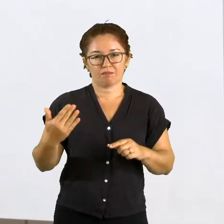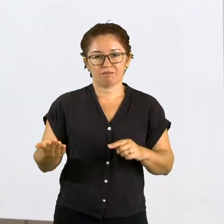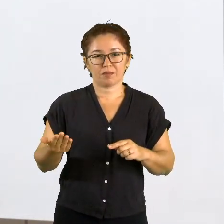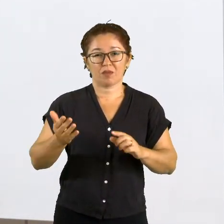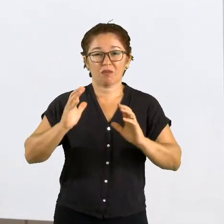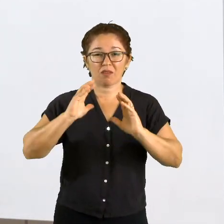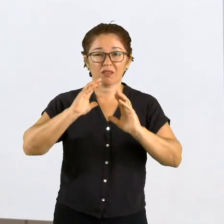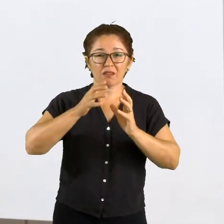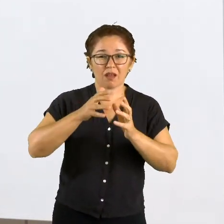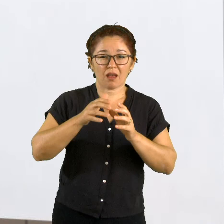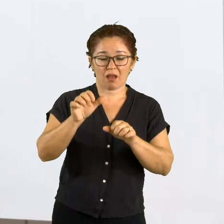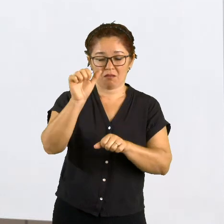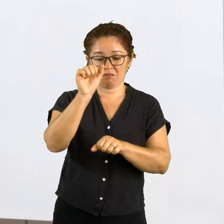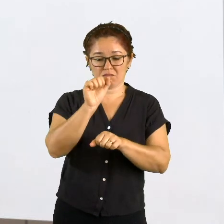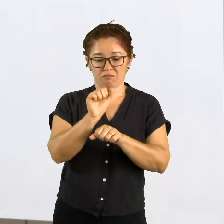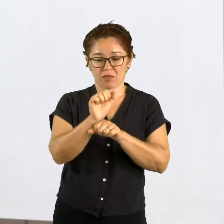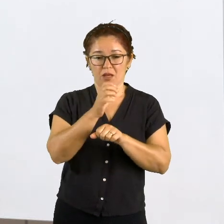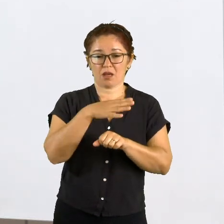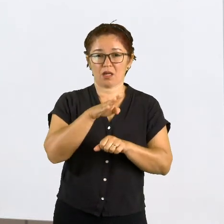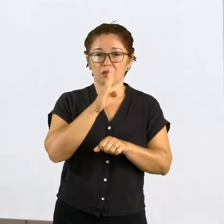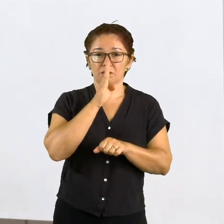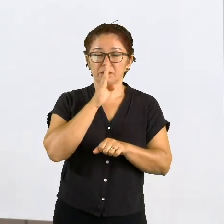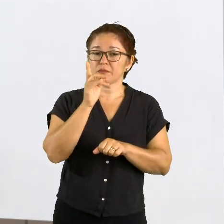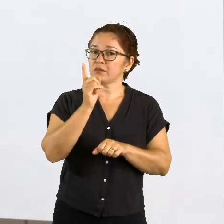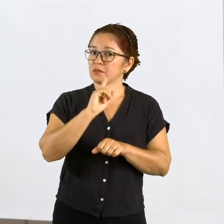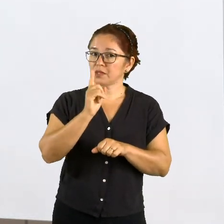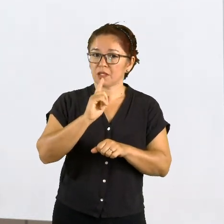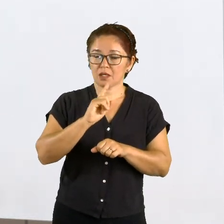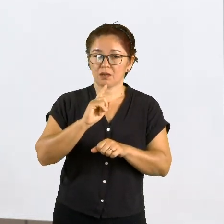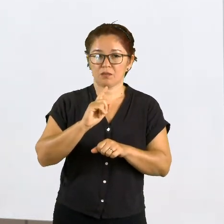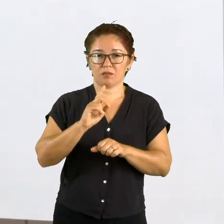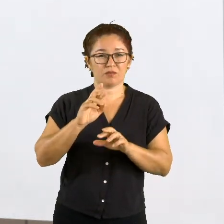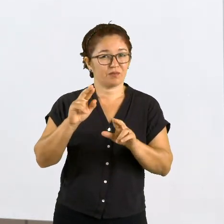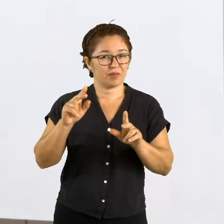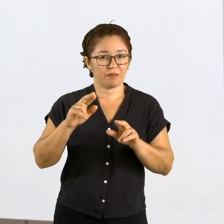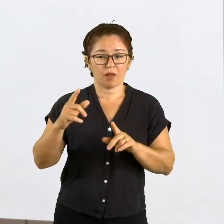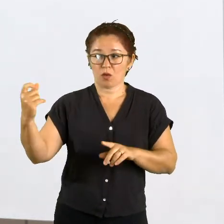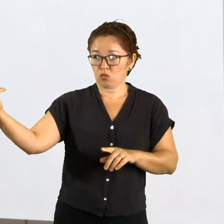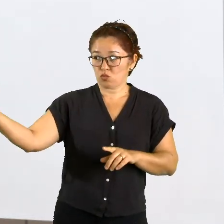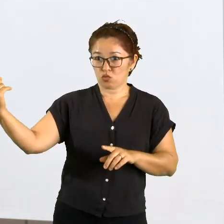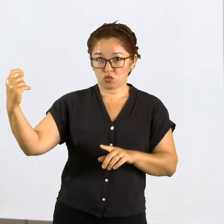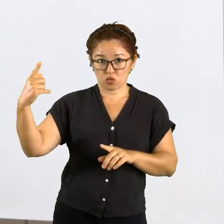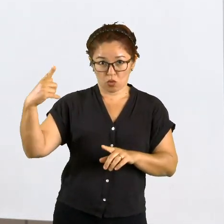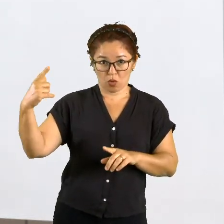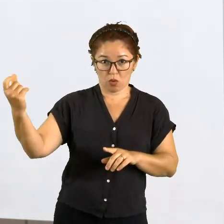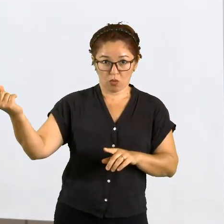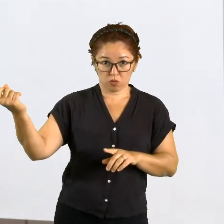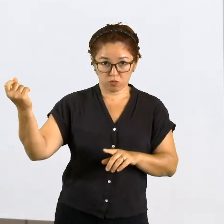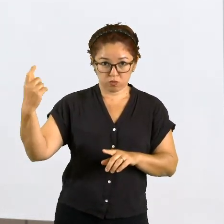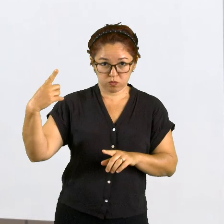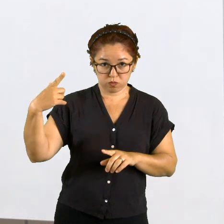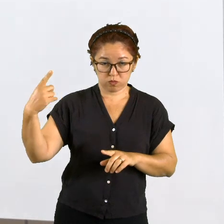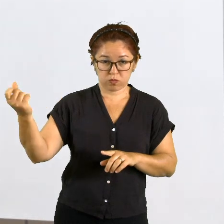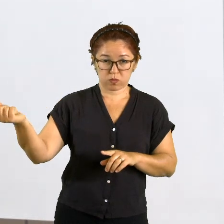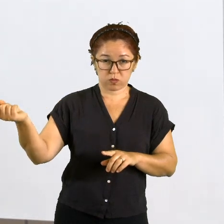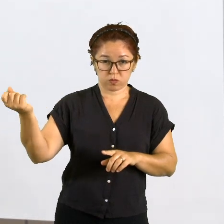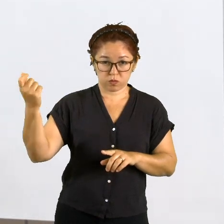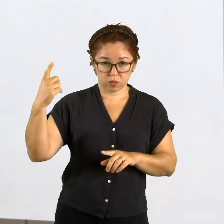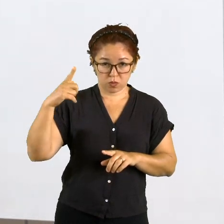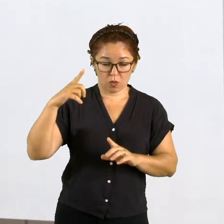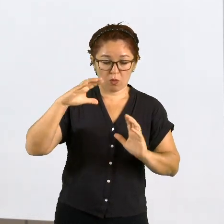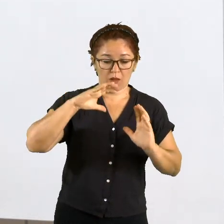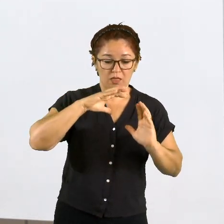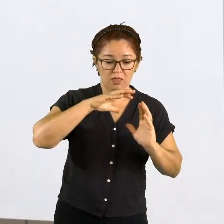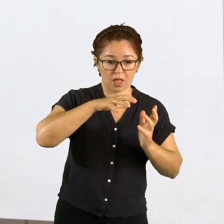se movimenta em redor do Sol também, há uma diferença entre o tempo que a Lua demora para dar uma